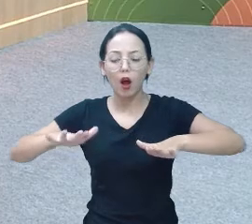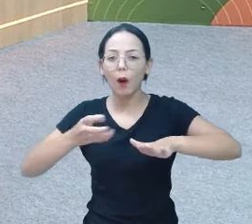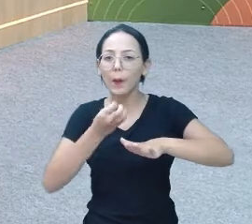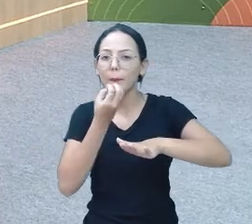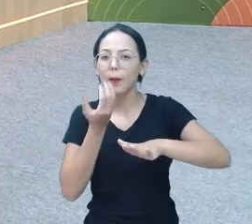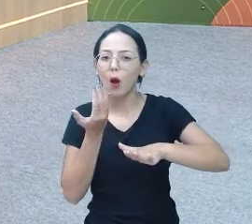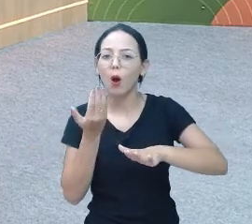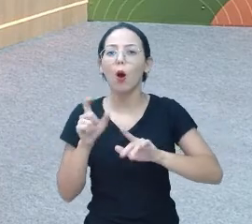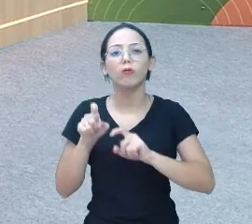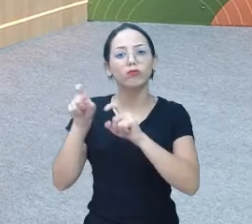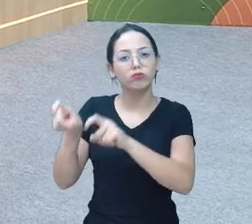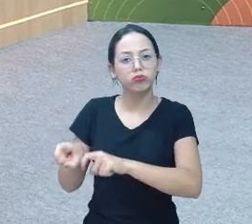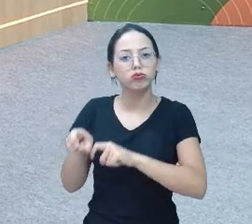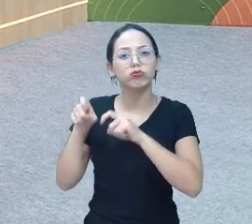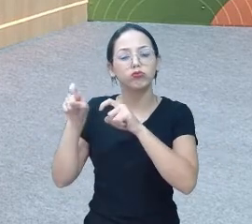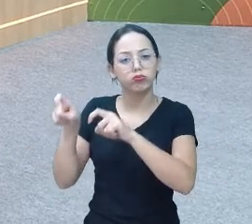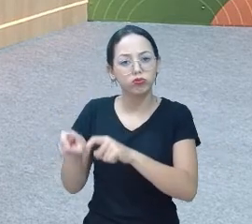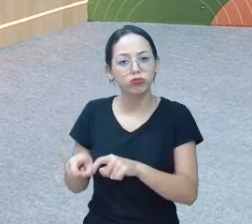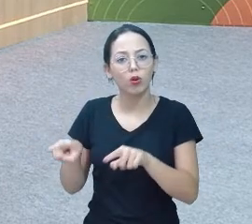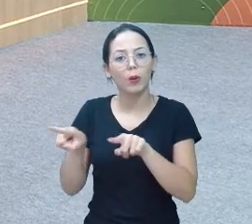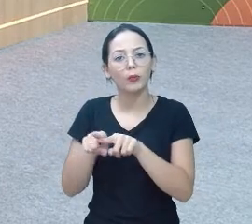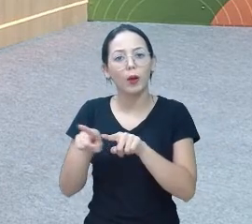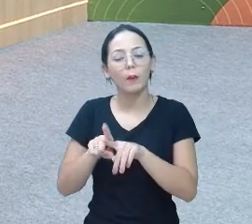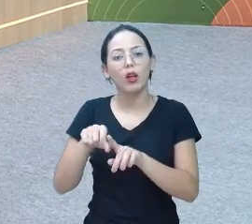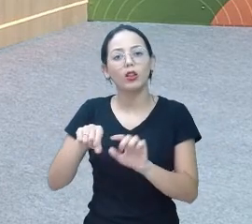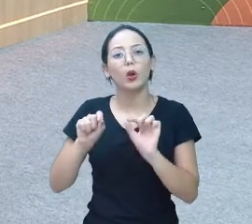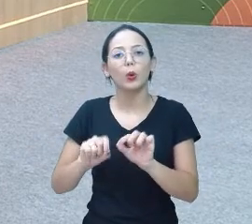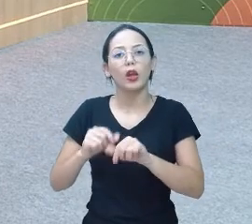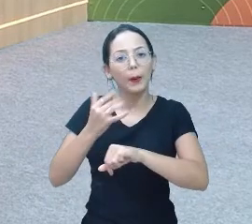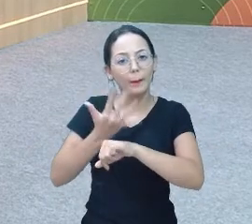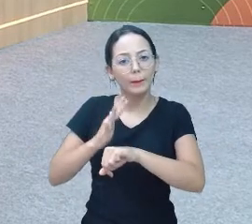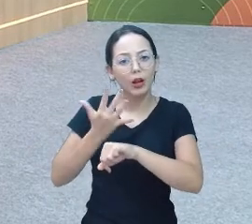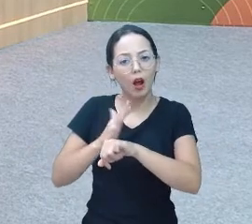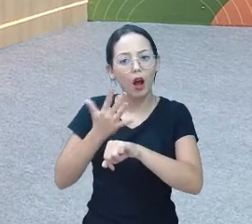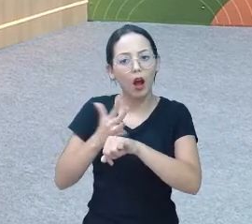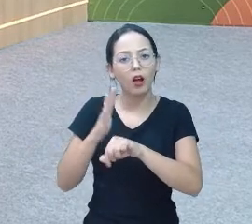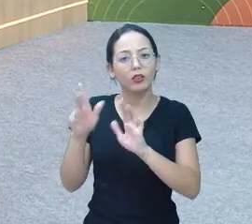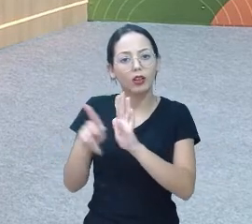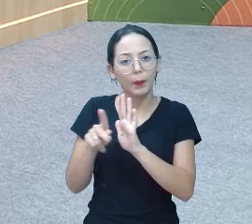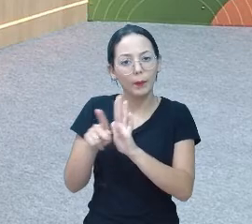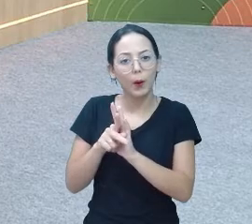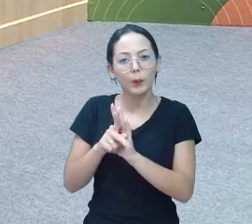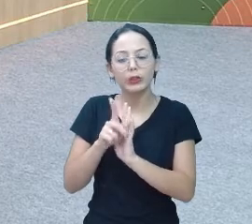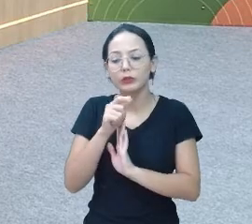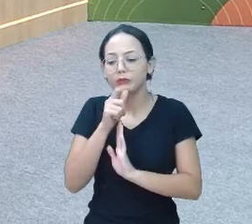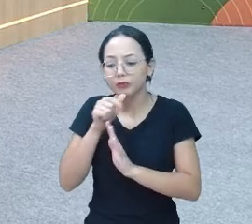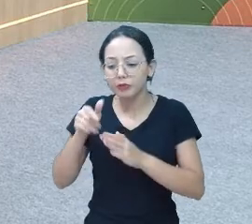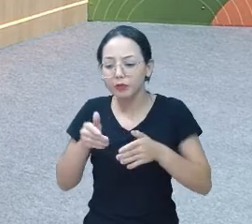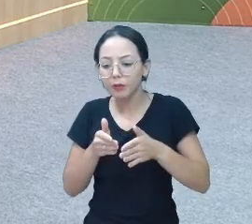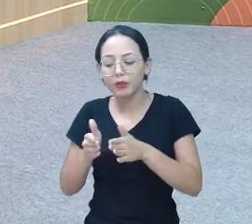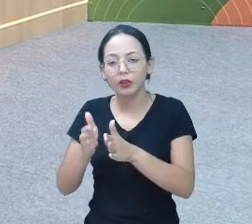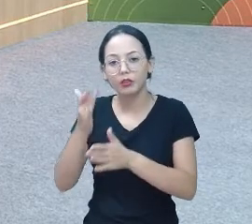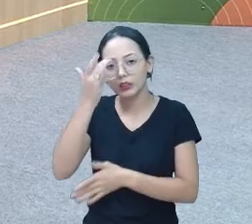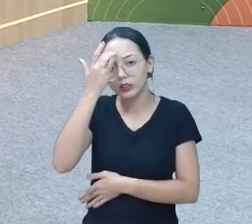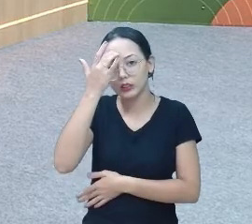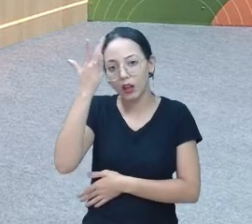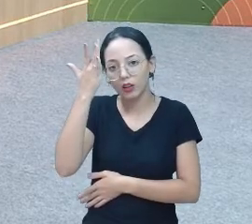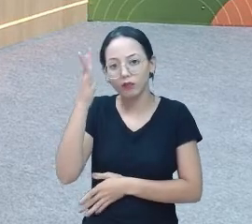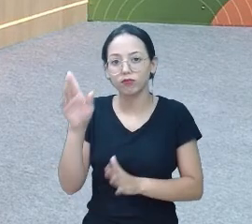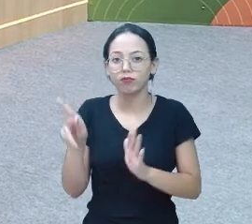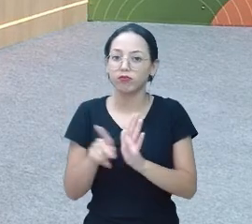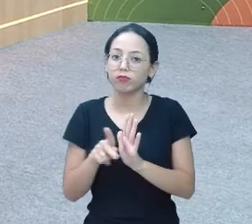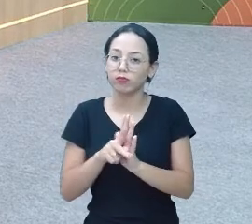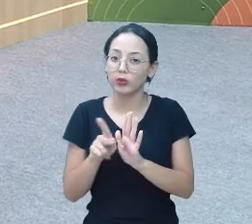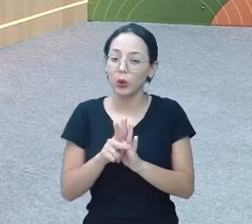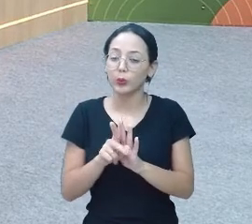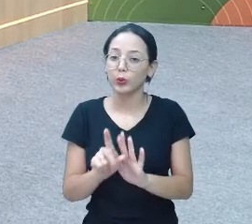a agricultura ela tem a sua prática às margens do Rio Nilo bastante facilitada, tanto pela